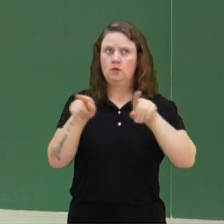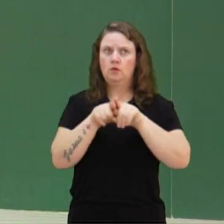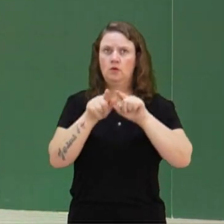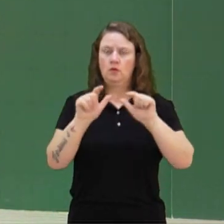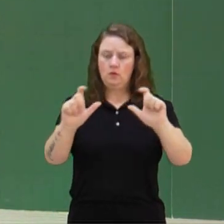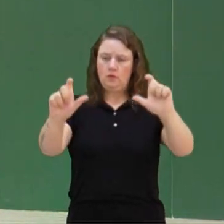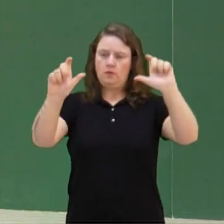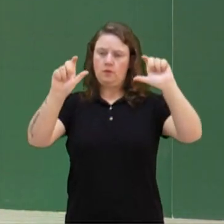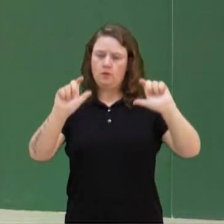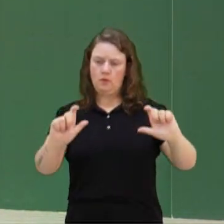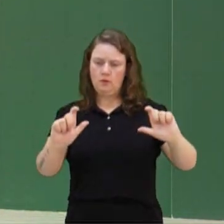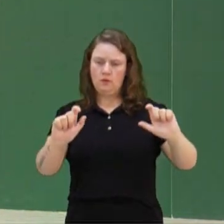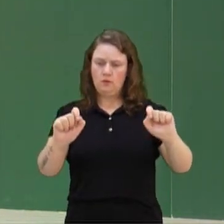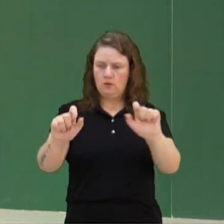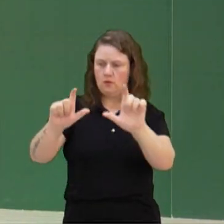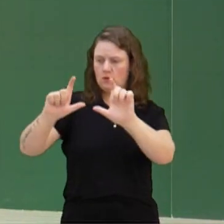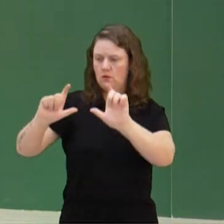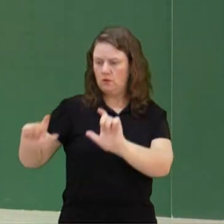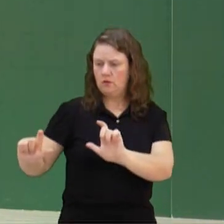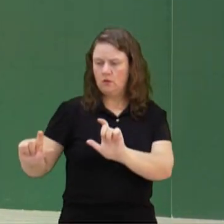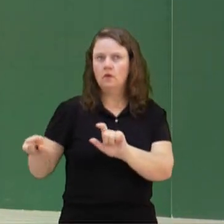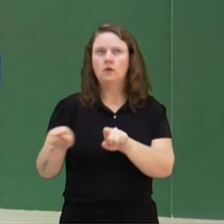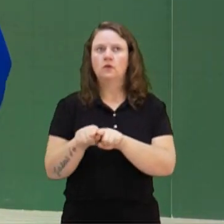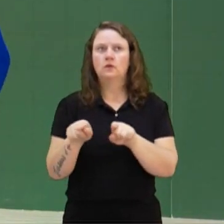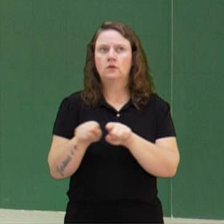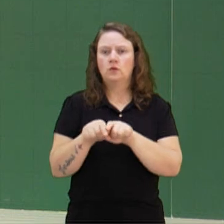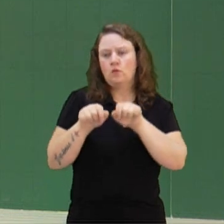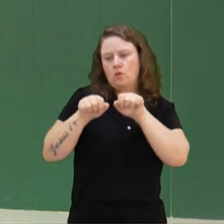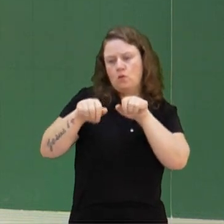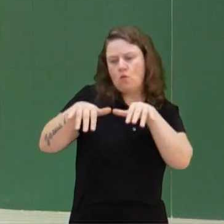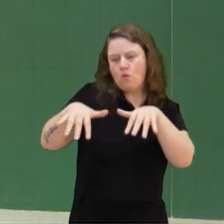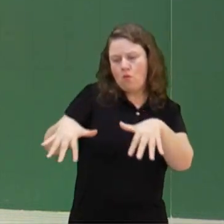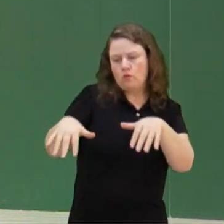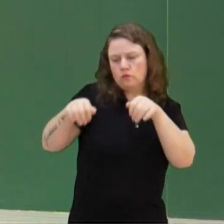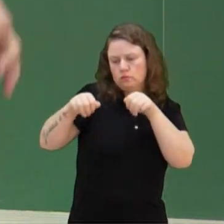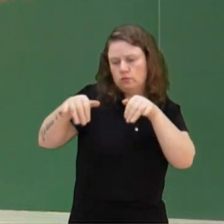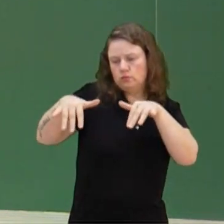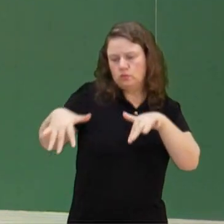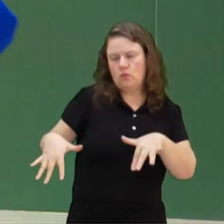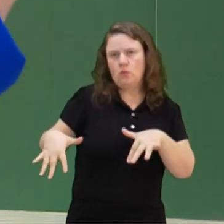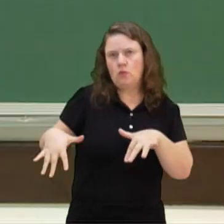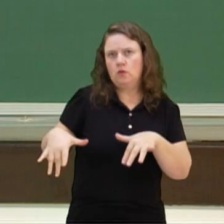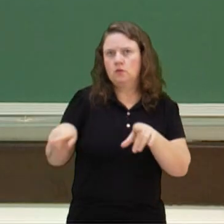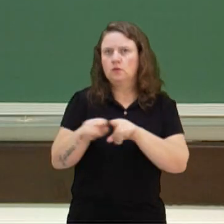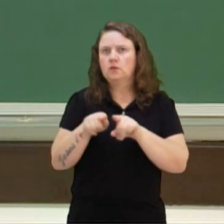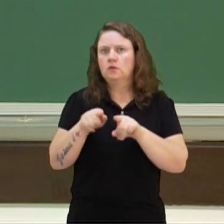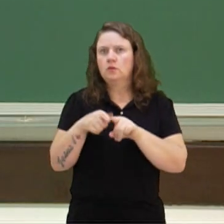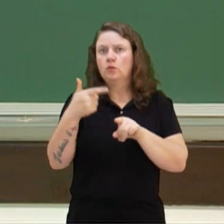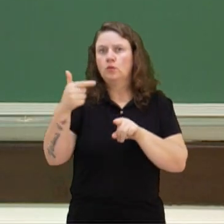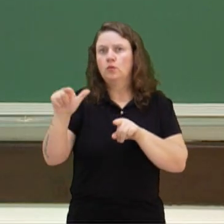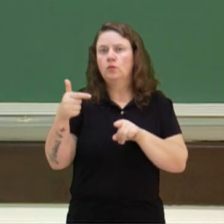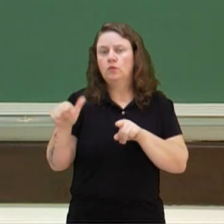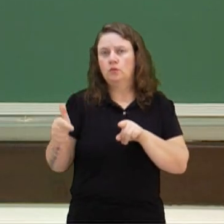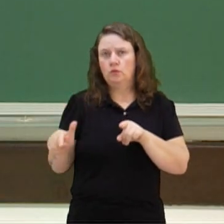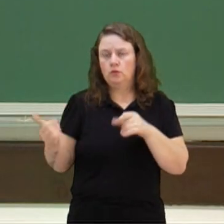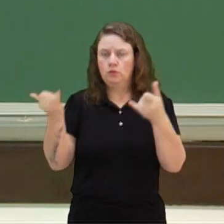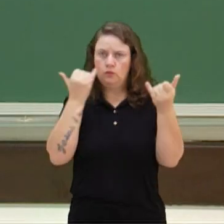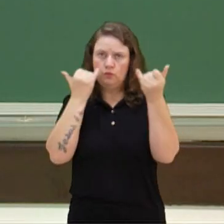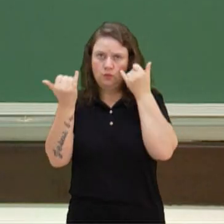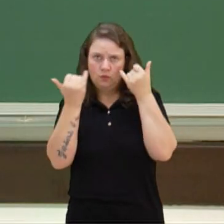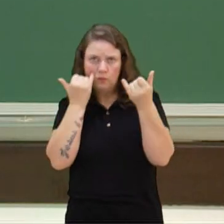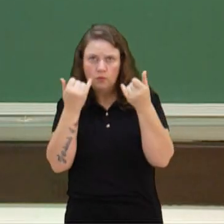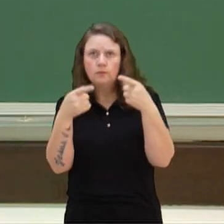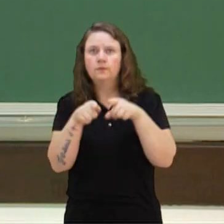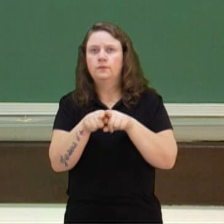abaixo. Observe que a partir dela que vai saindo essa cadeia de setinhas para outras